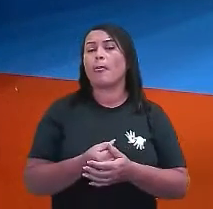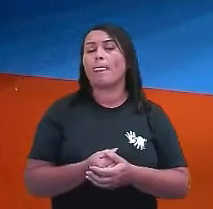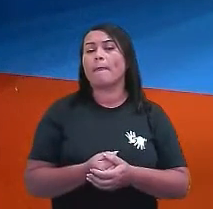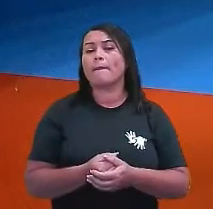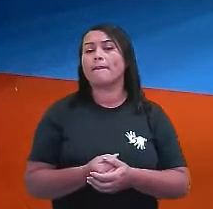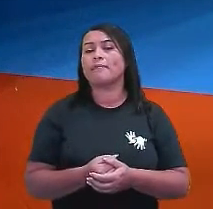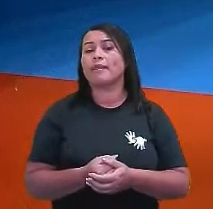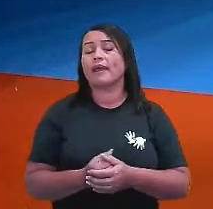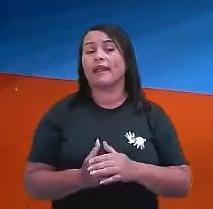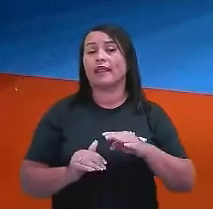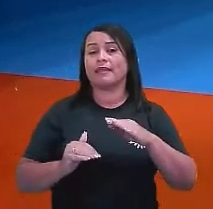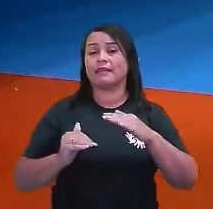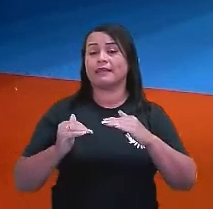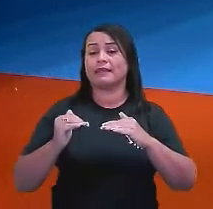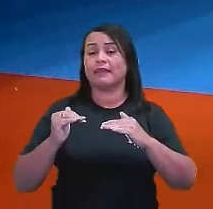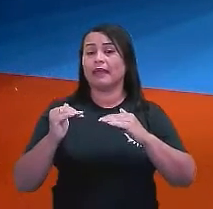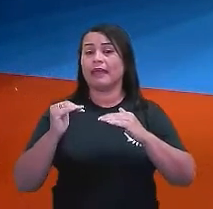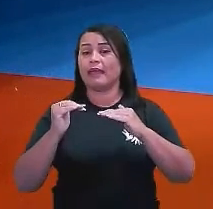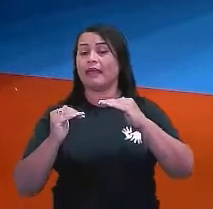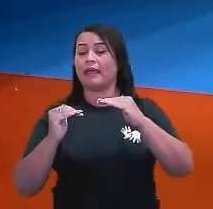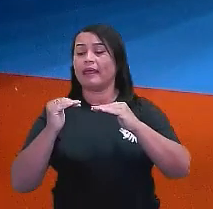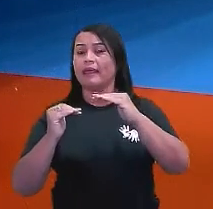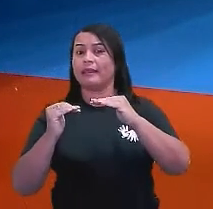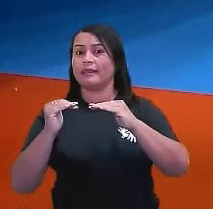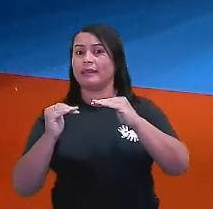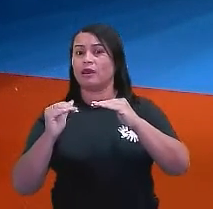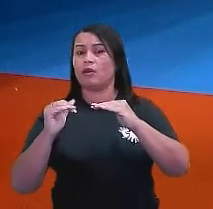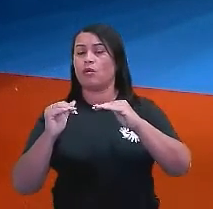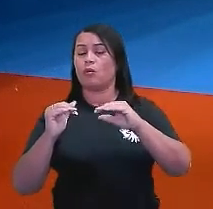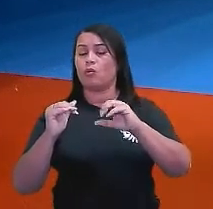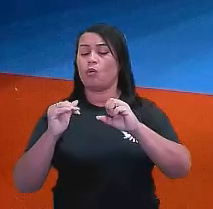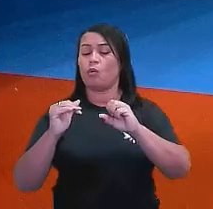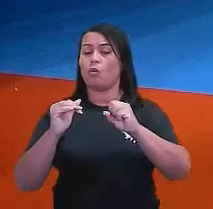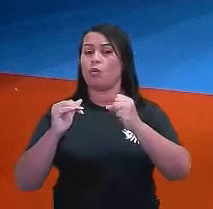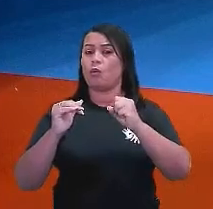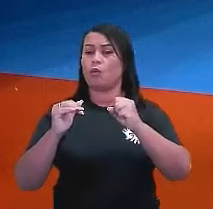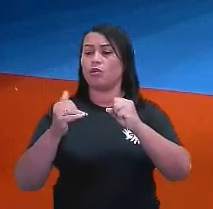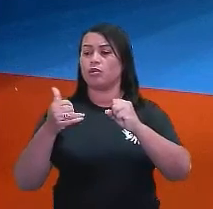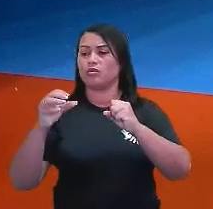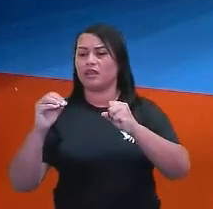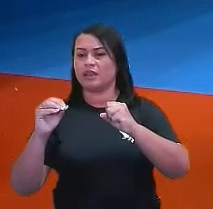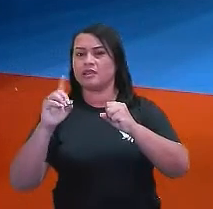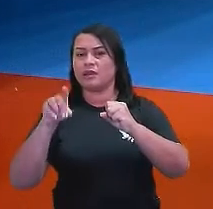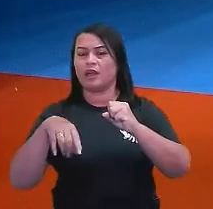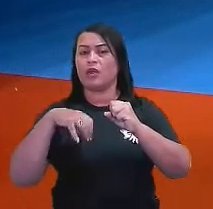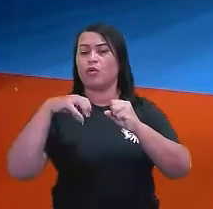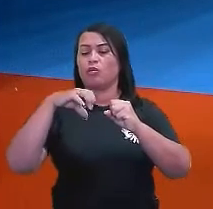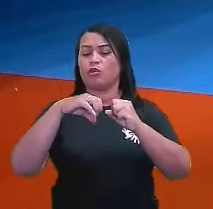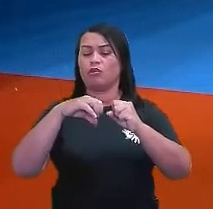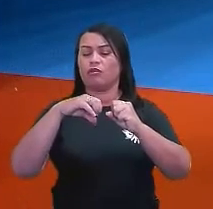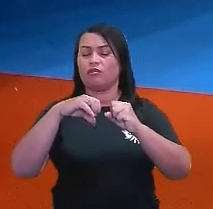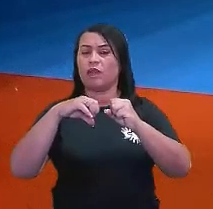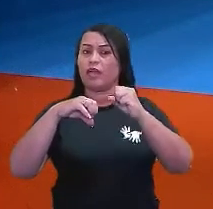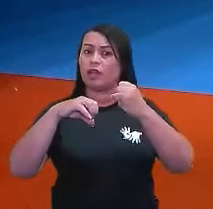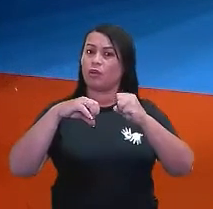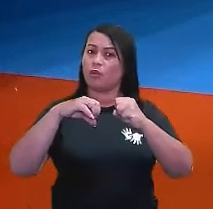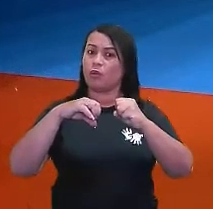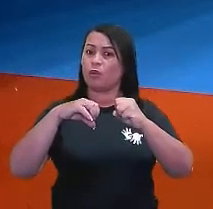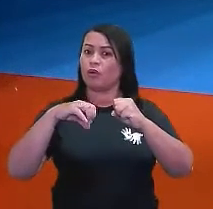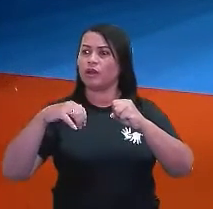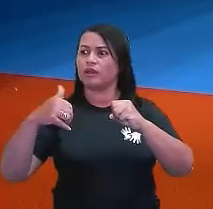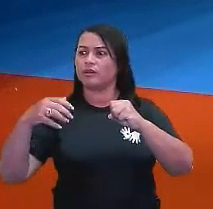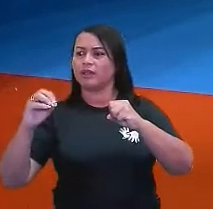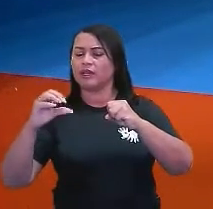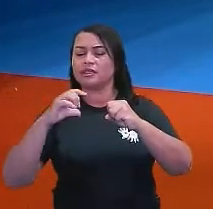Então, ela está entre o 8 e o 10. Então, ela está no 9. Porque entre o 8 e o 10 eu tenho